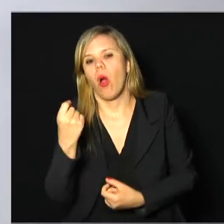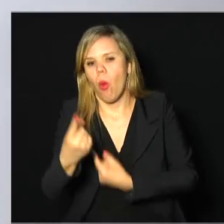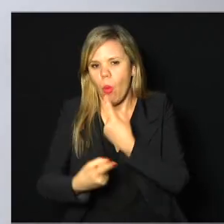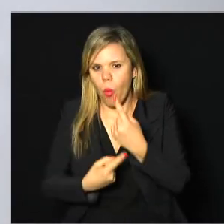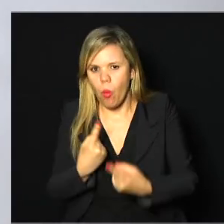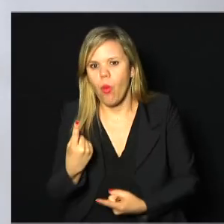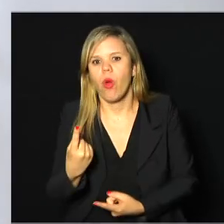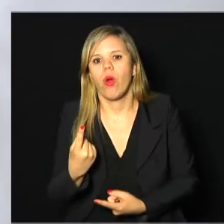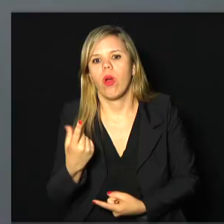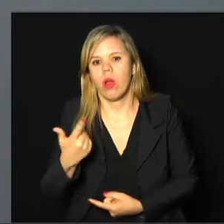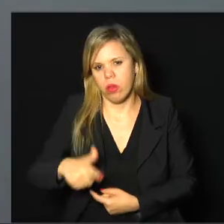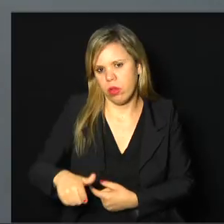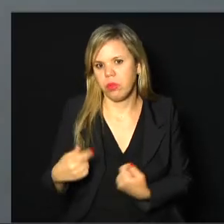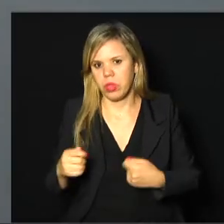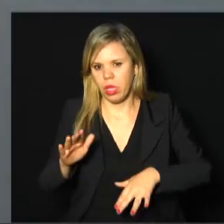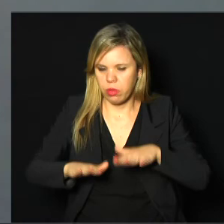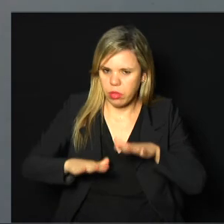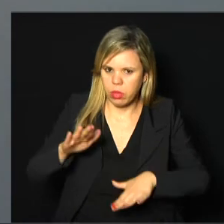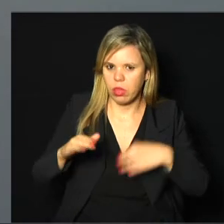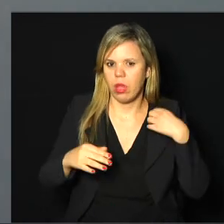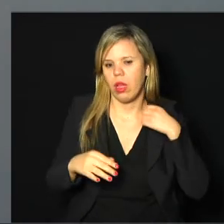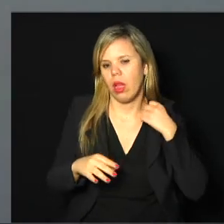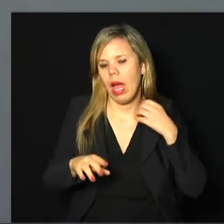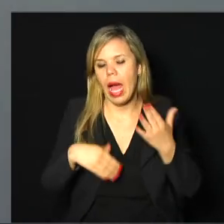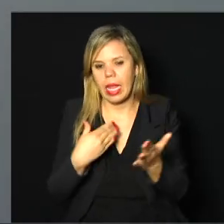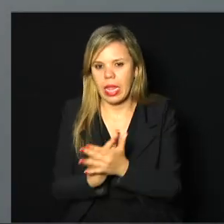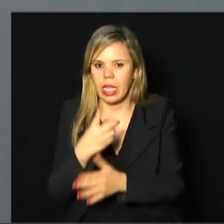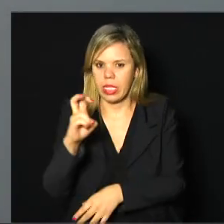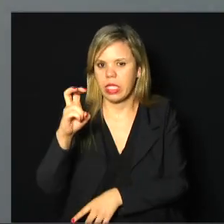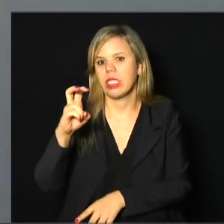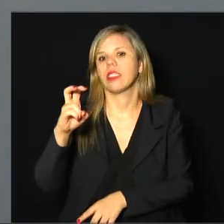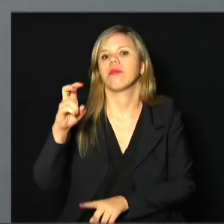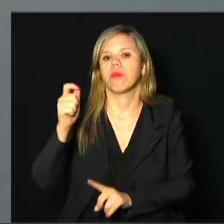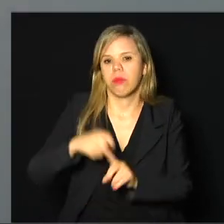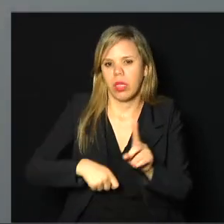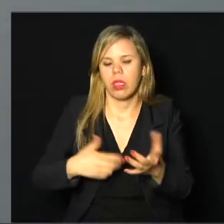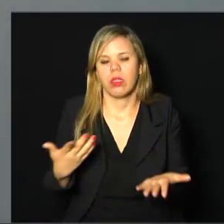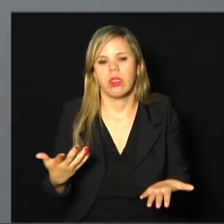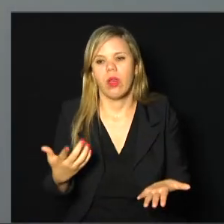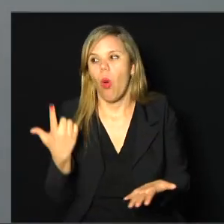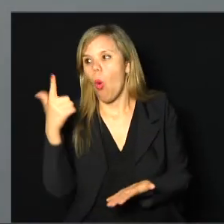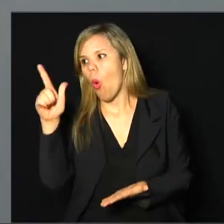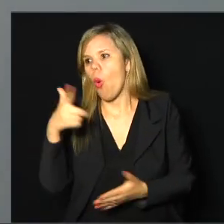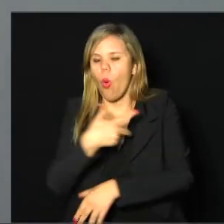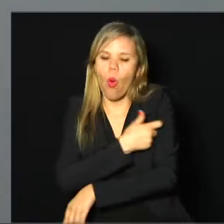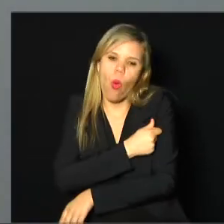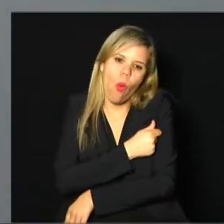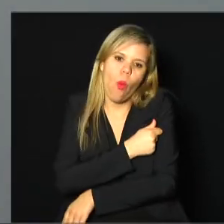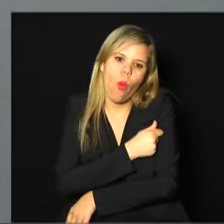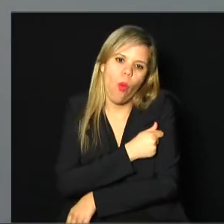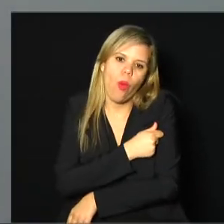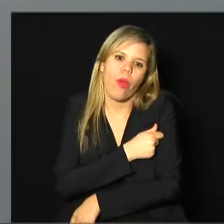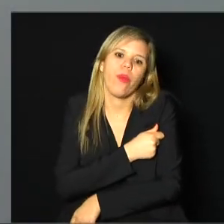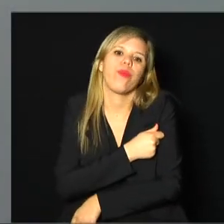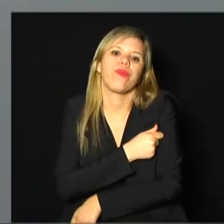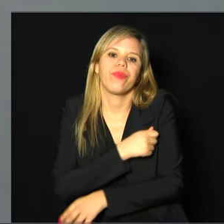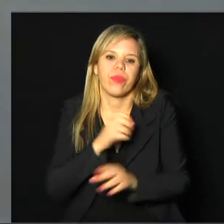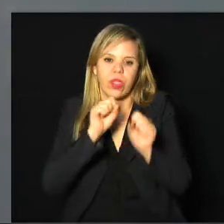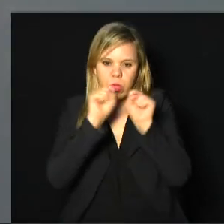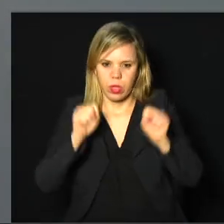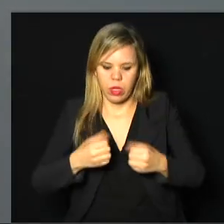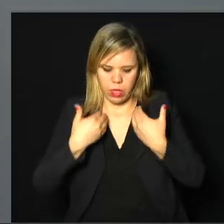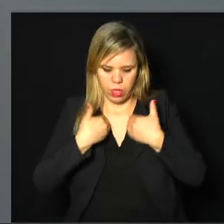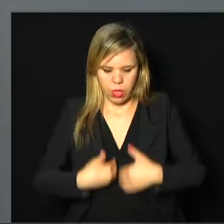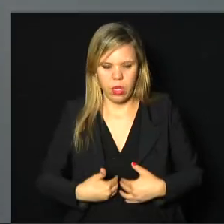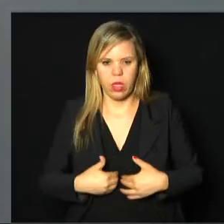essas doses, então, são repetidas aí até 15 meses de idade. Outras vacinas, o sistema de defesa da